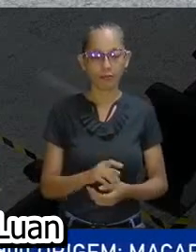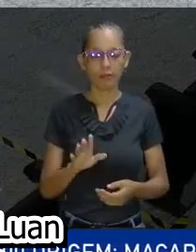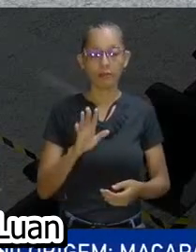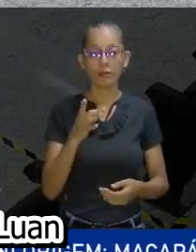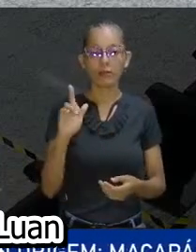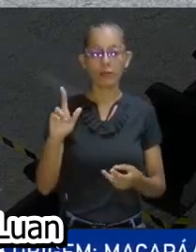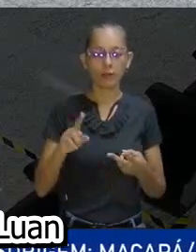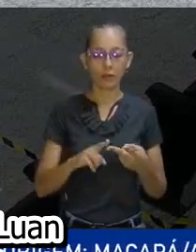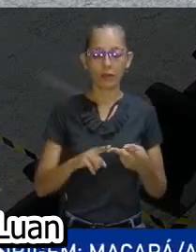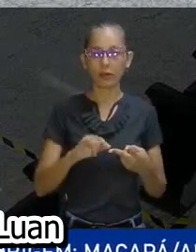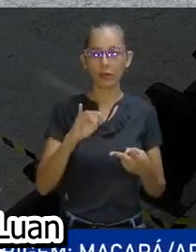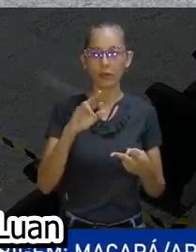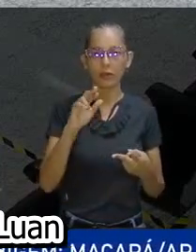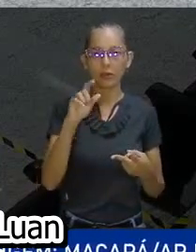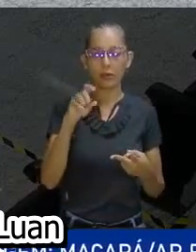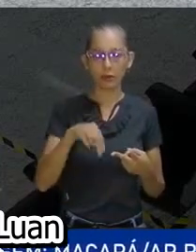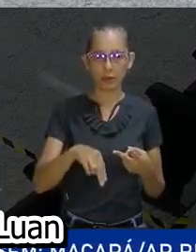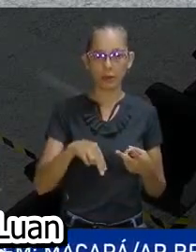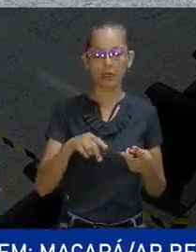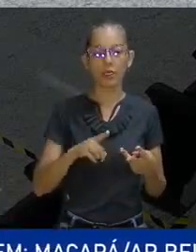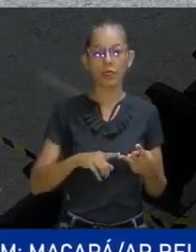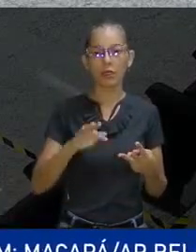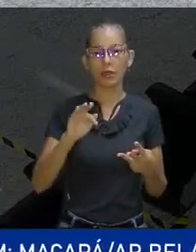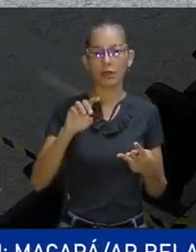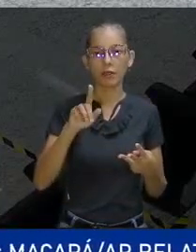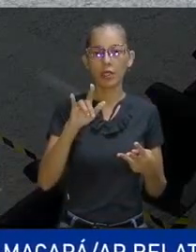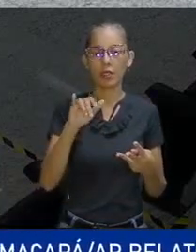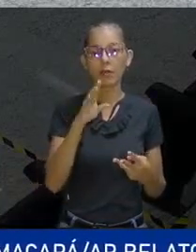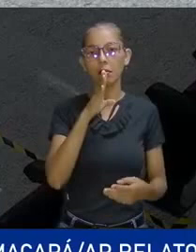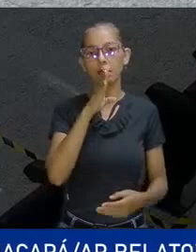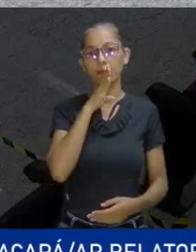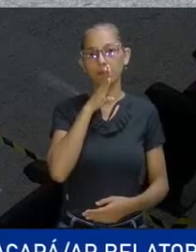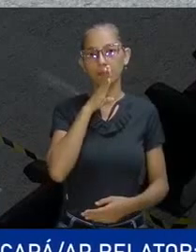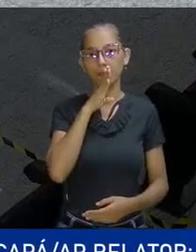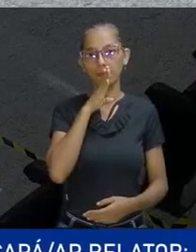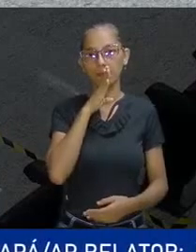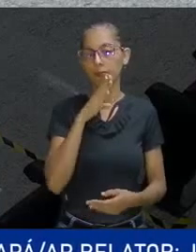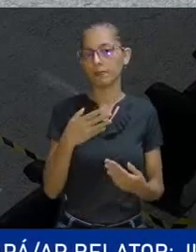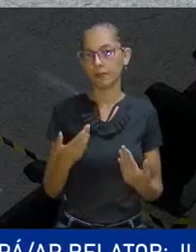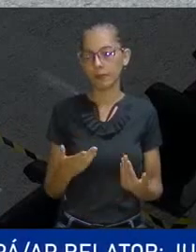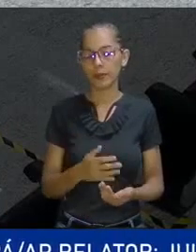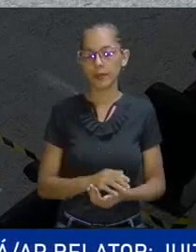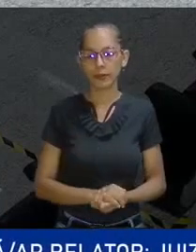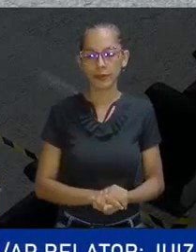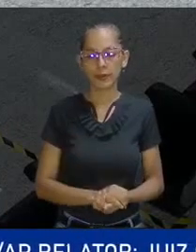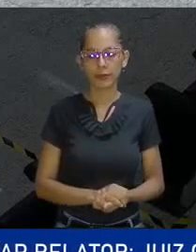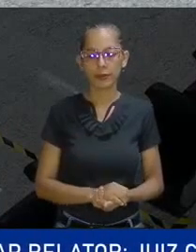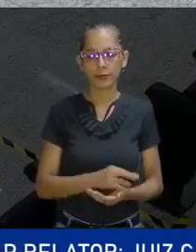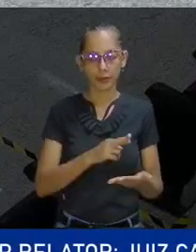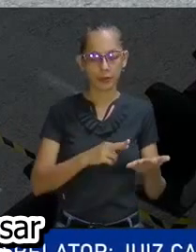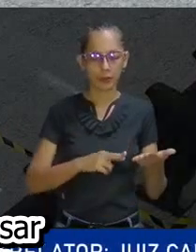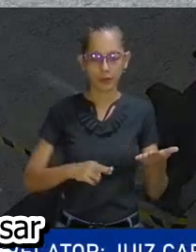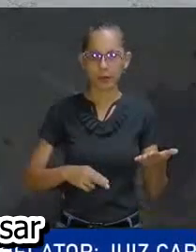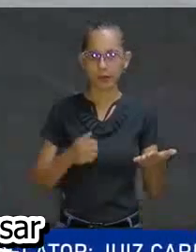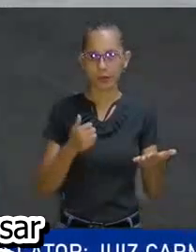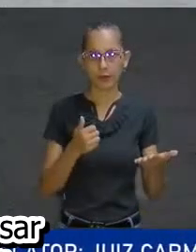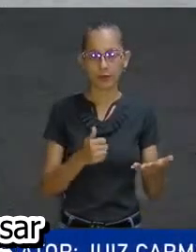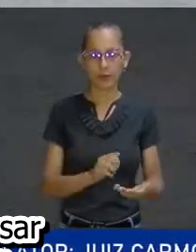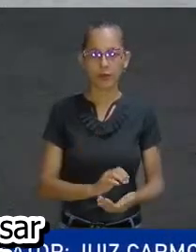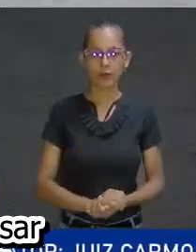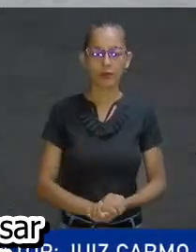Barreto novamente permaneceram inertes. Esses são os relatórios, excelências.